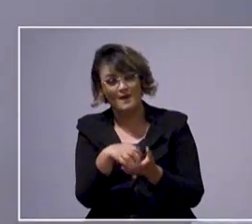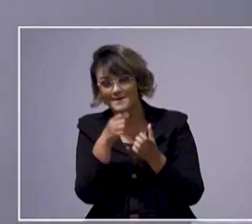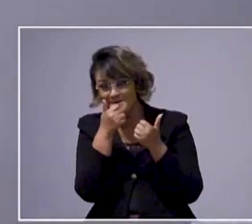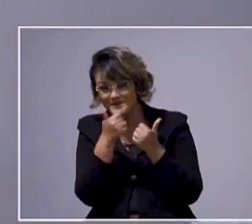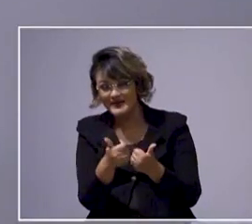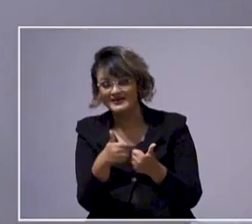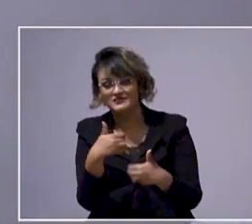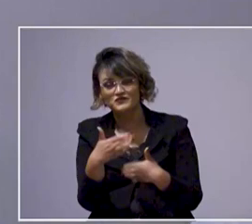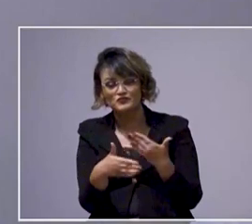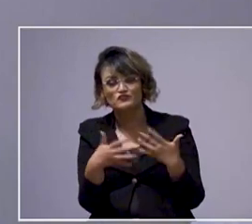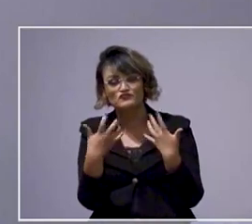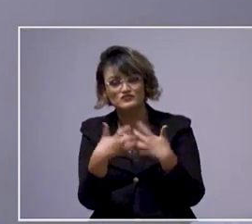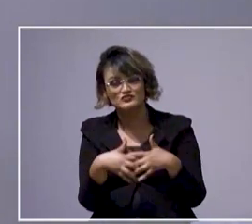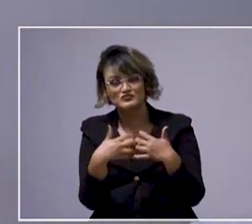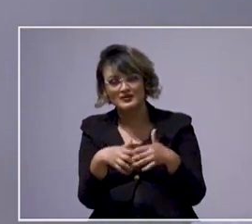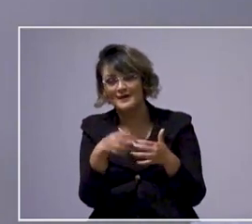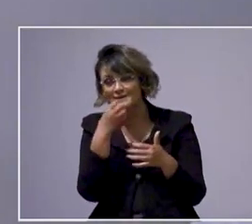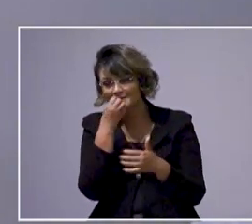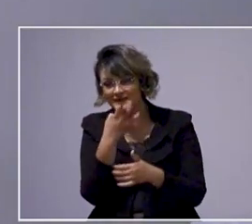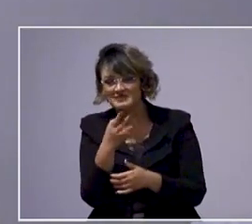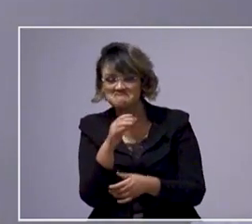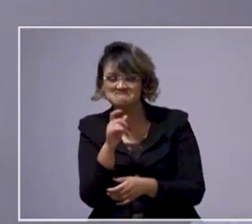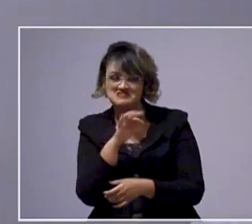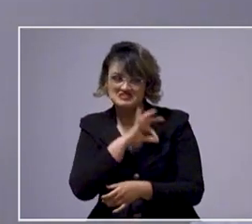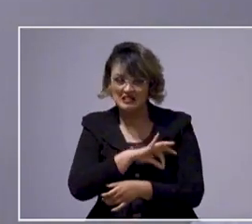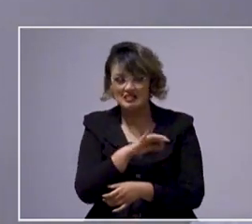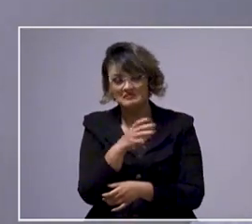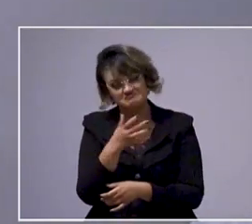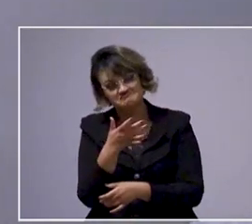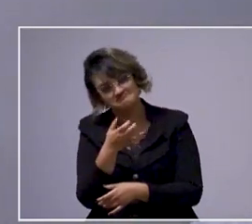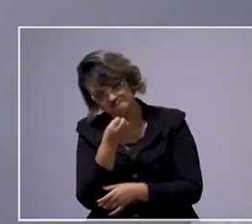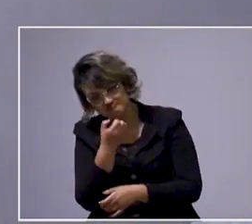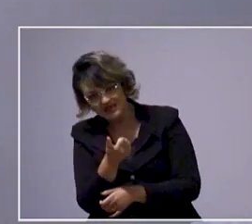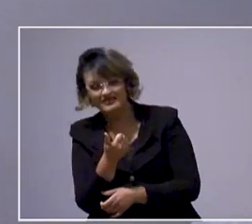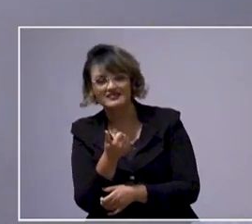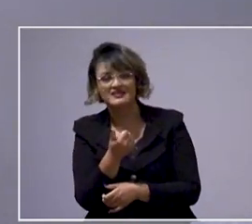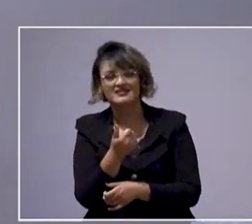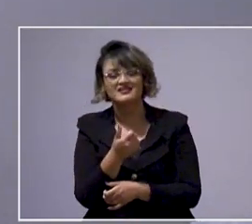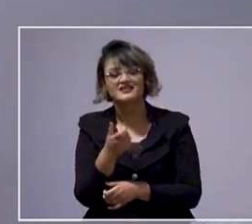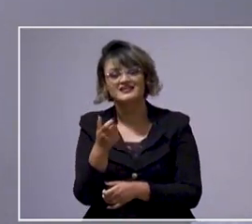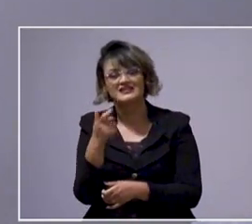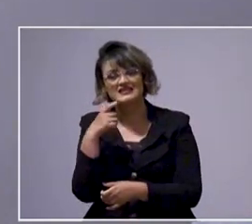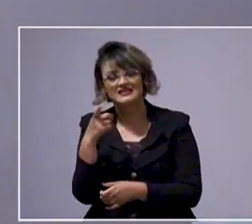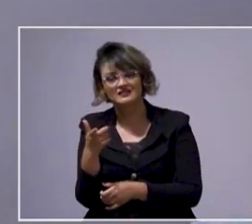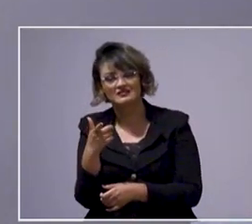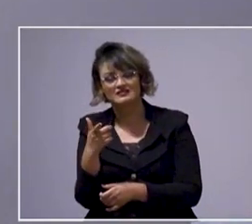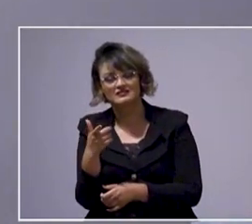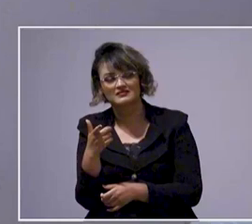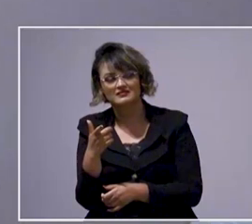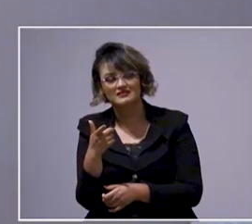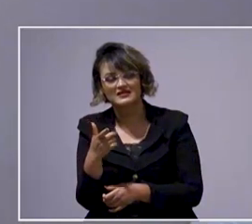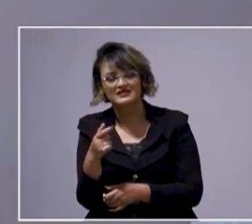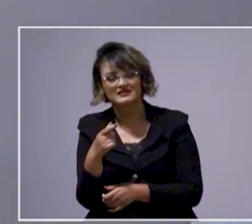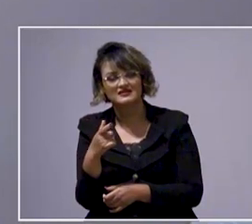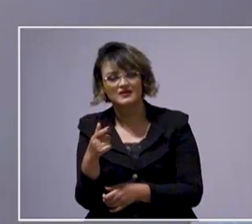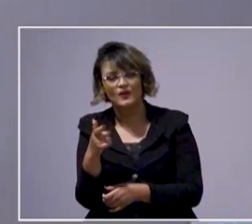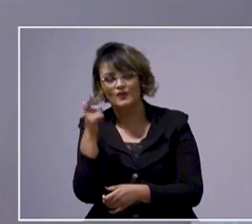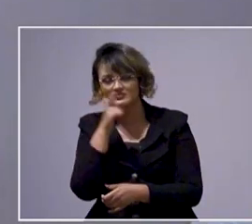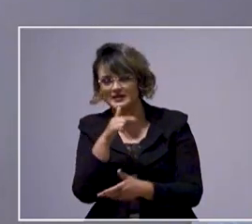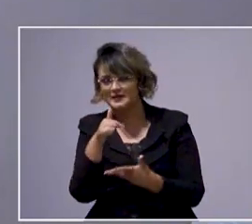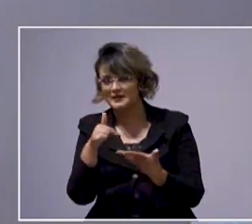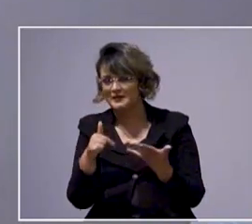bem, paga relativamente bem e tem uma pleiade de